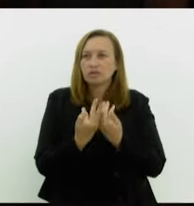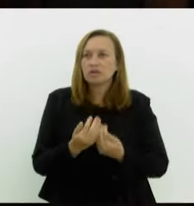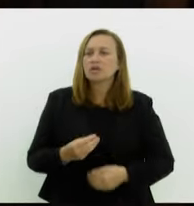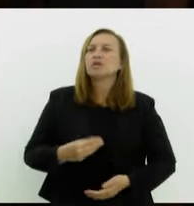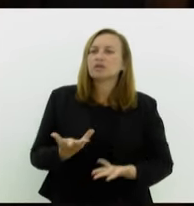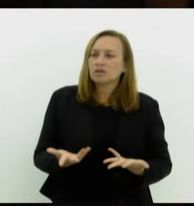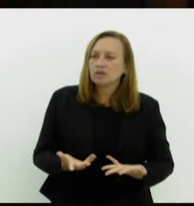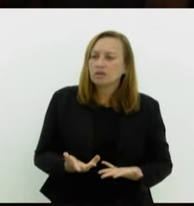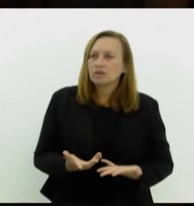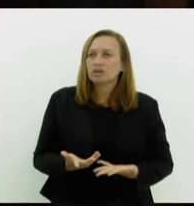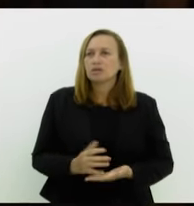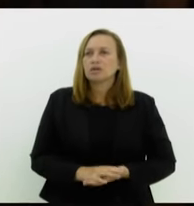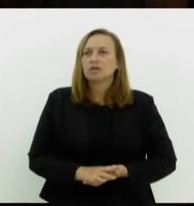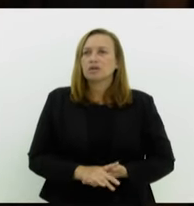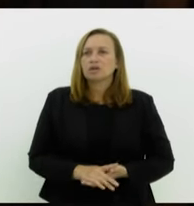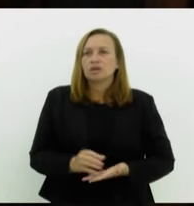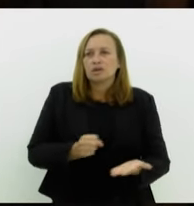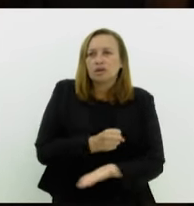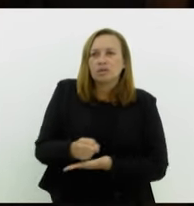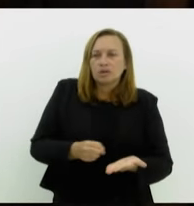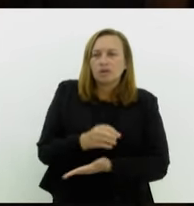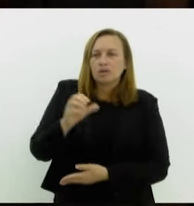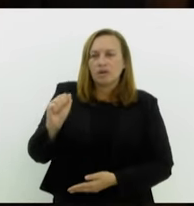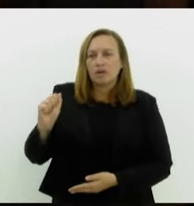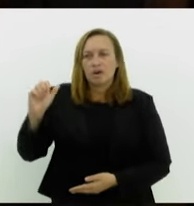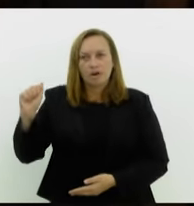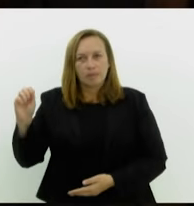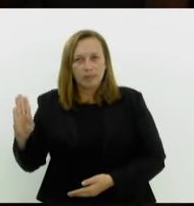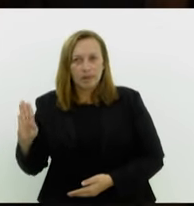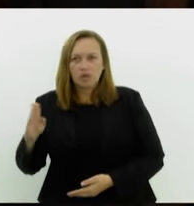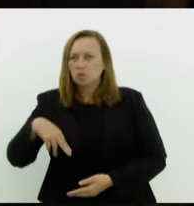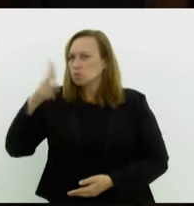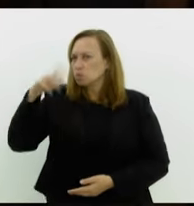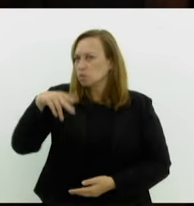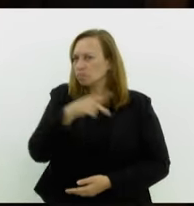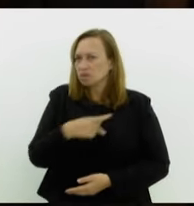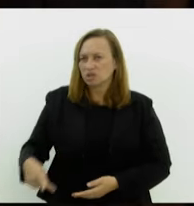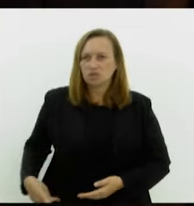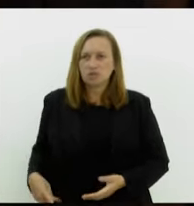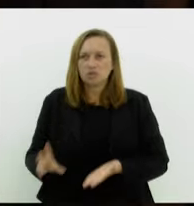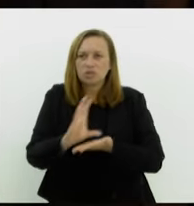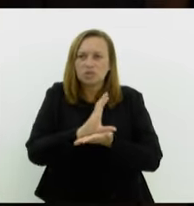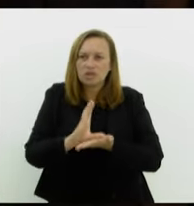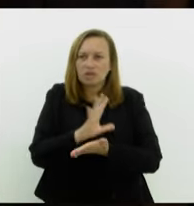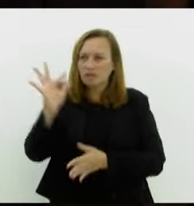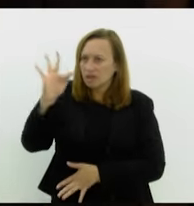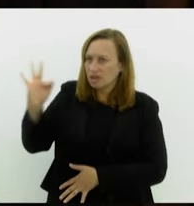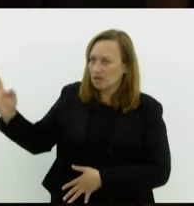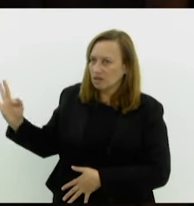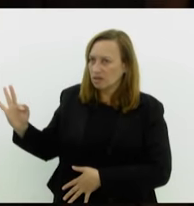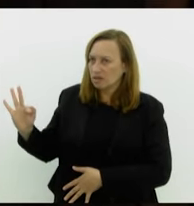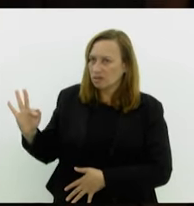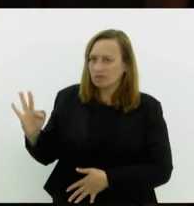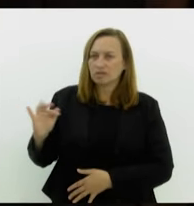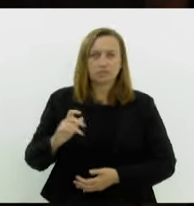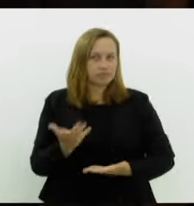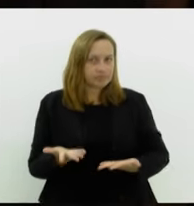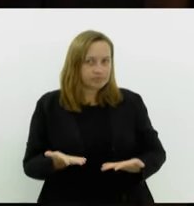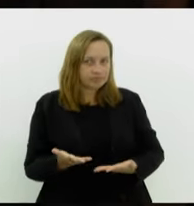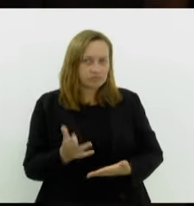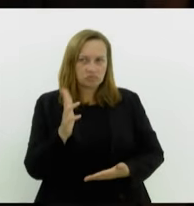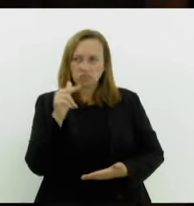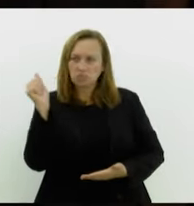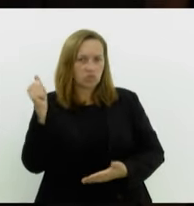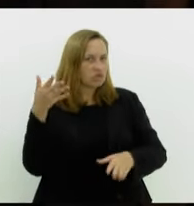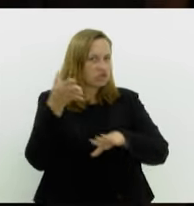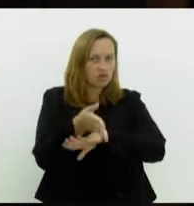economia que é a base da OAB mas nunca foi presidente do Conselho Federal Benedito OAB maravilhosa mas a gente nunca